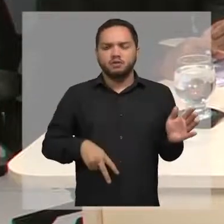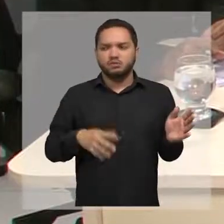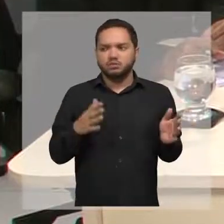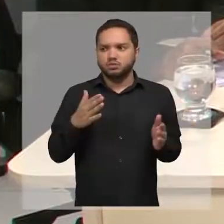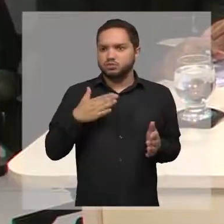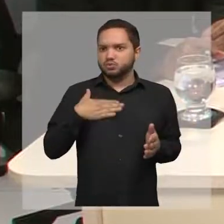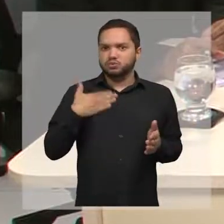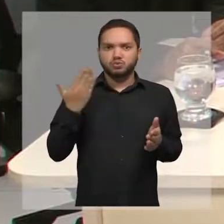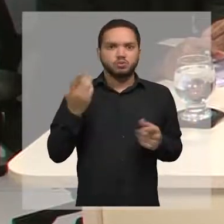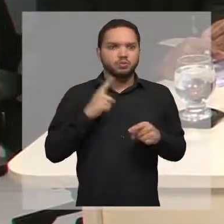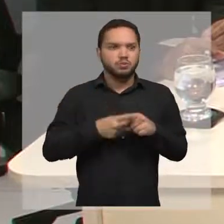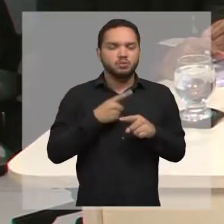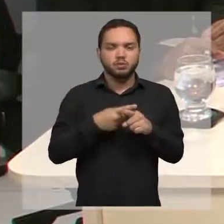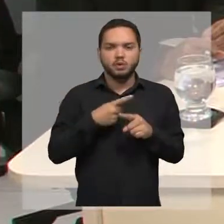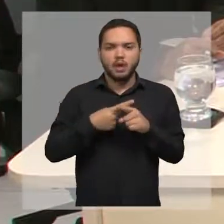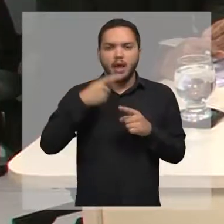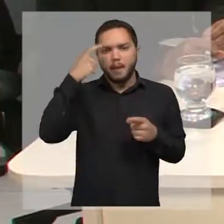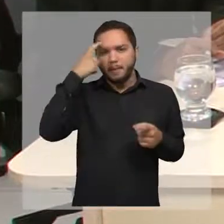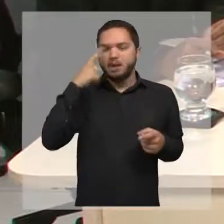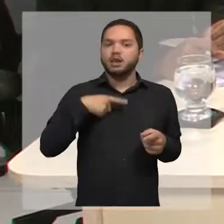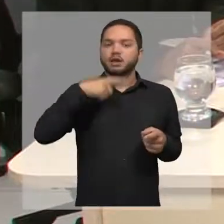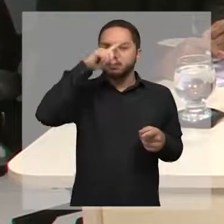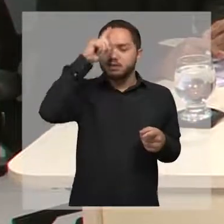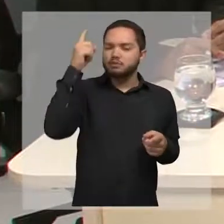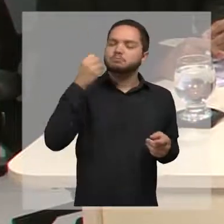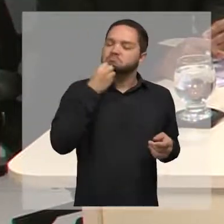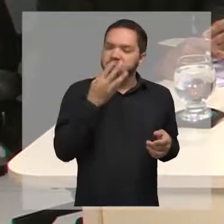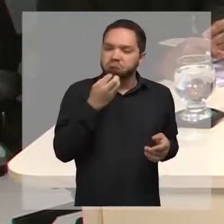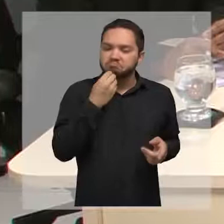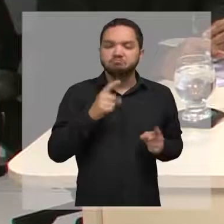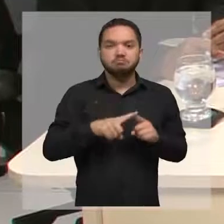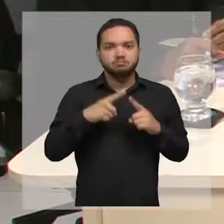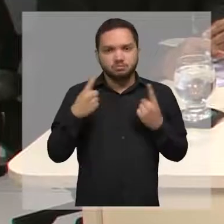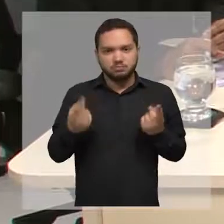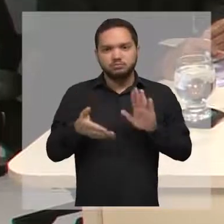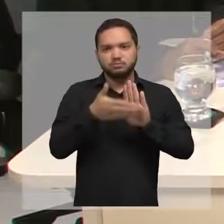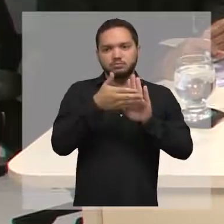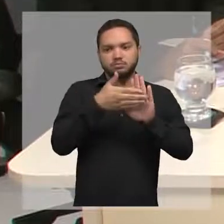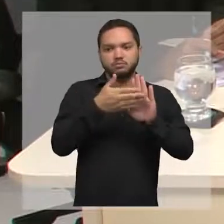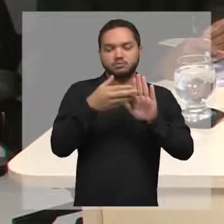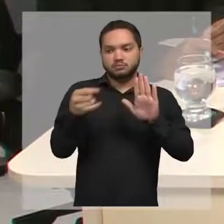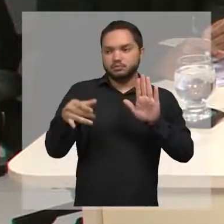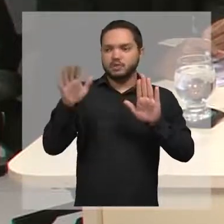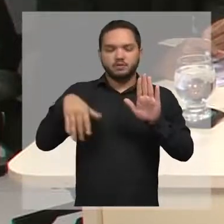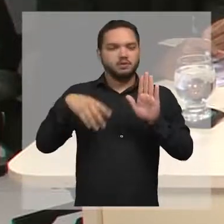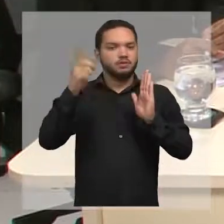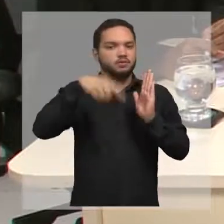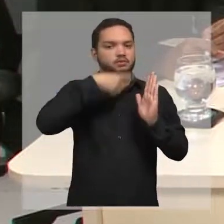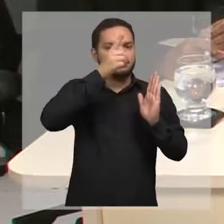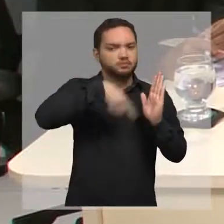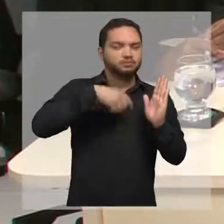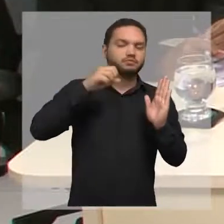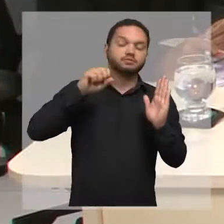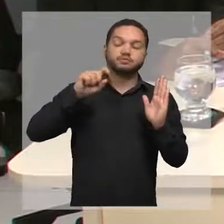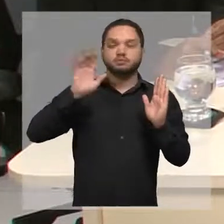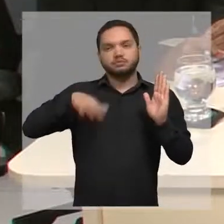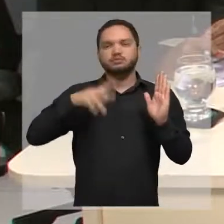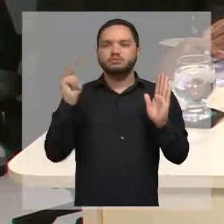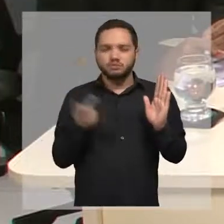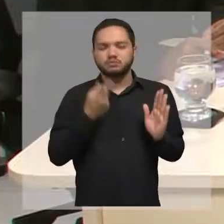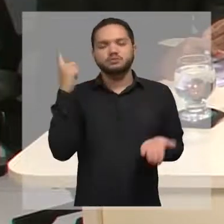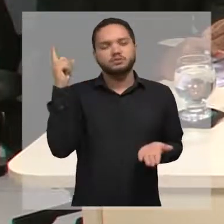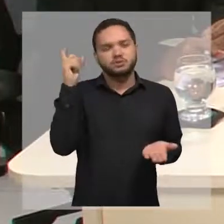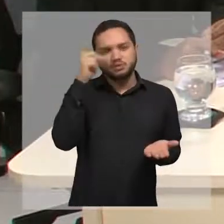vezes se assustam, né, Isaac? Porque eles chegam até com ideias interessantes, mas são barradas ou então encontram dificuldades